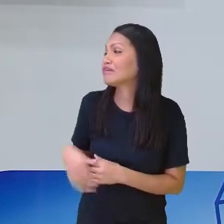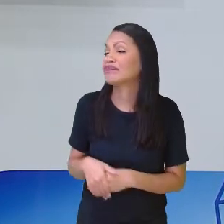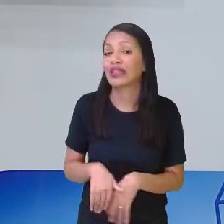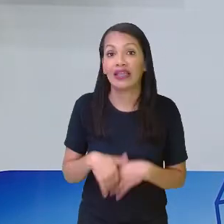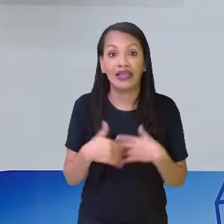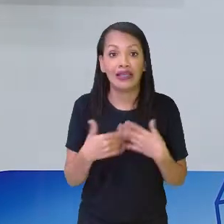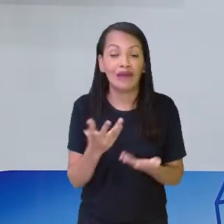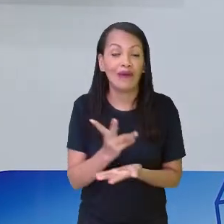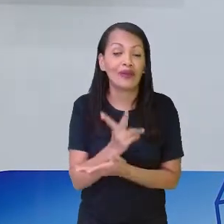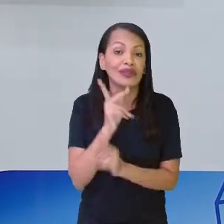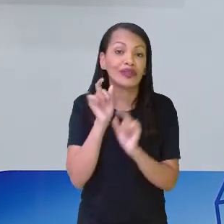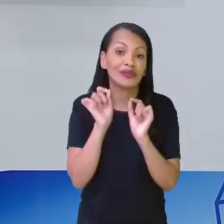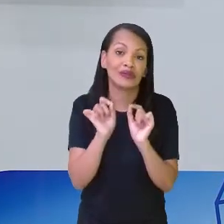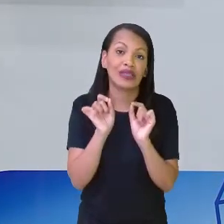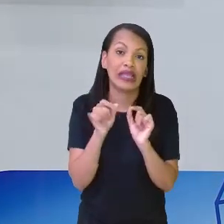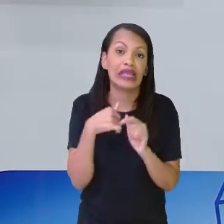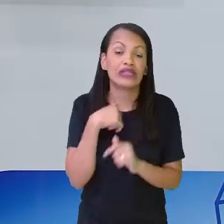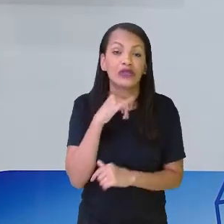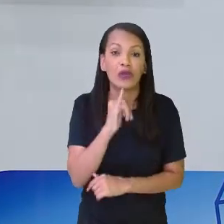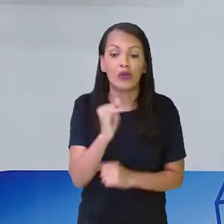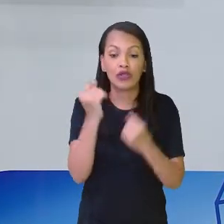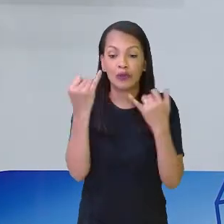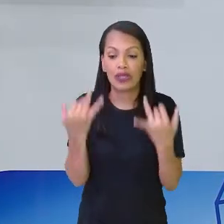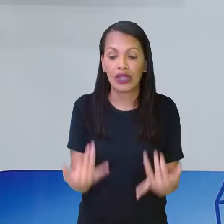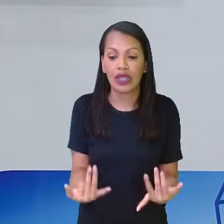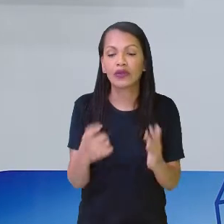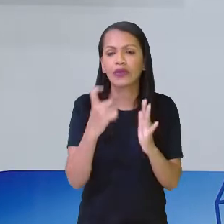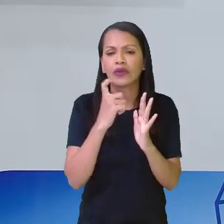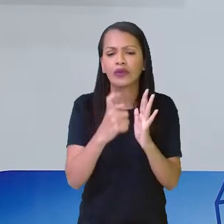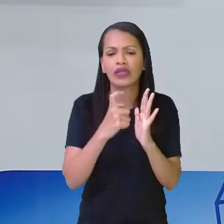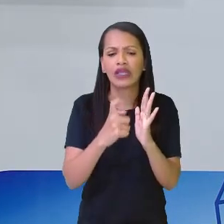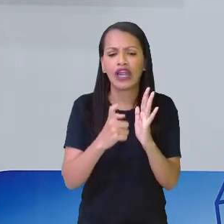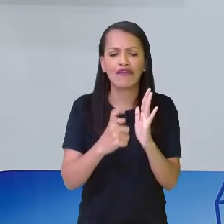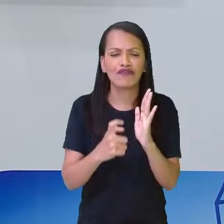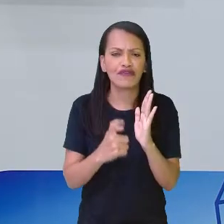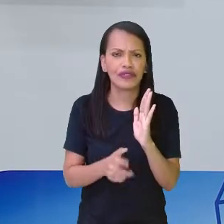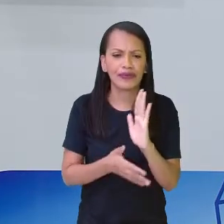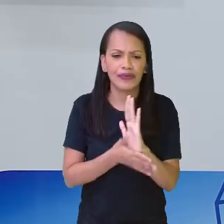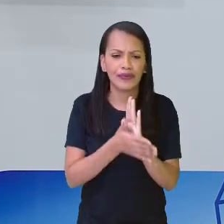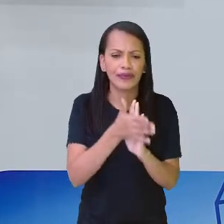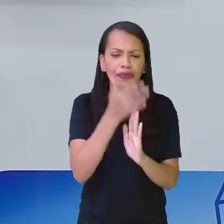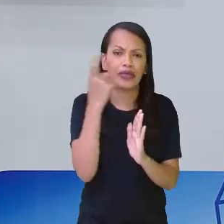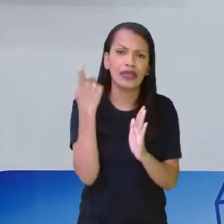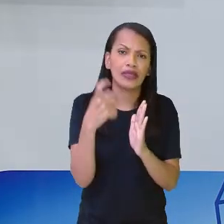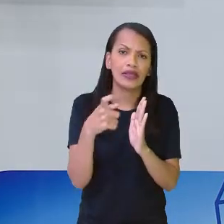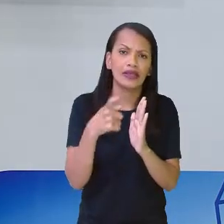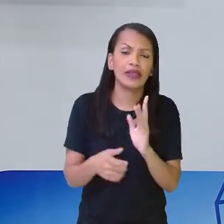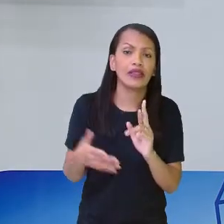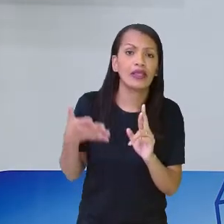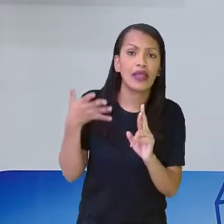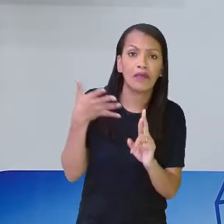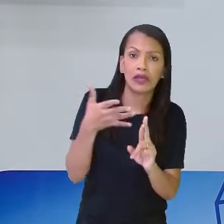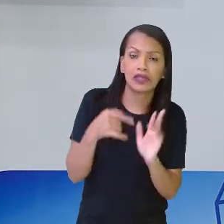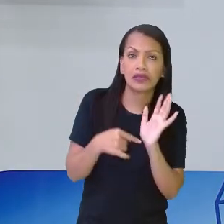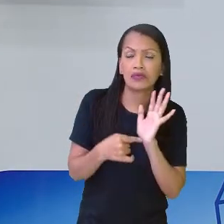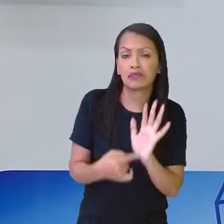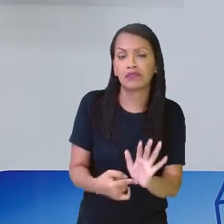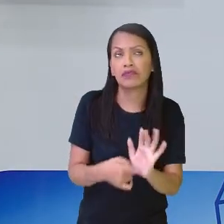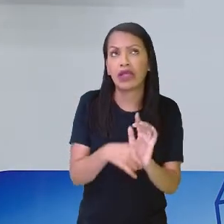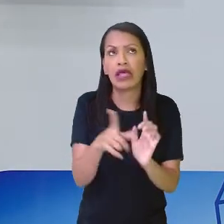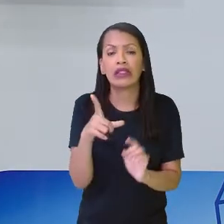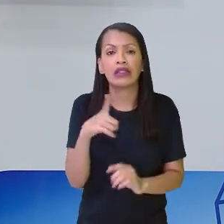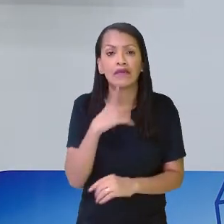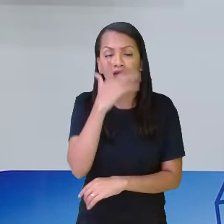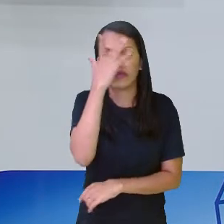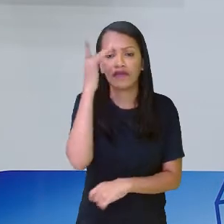Então, acontece o seguinte, se eu estou falando no grafite, se eu estou falando no muro, se eu estou falando de representar algo de alguma forma, tem gente que faz o